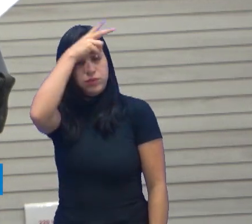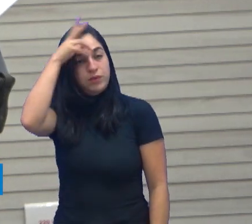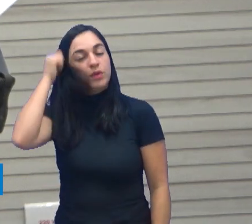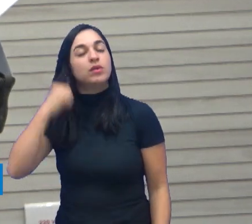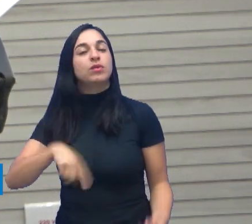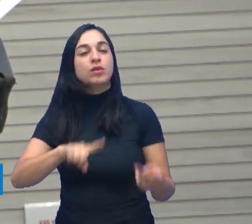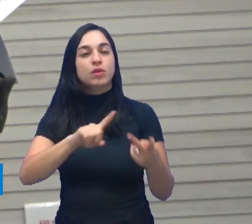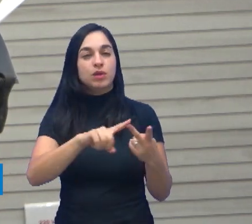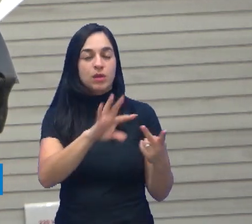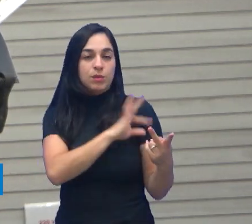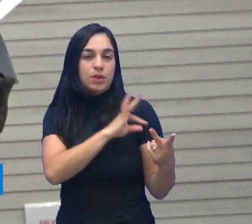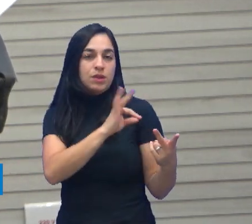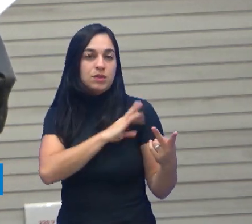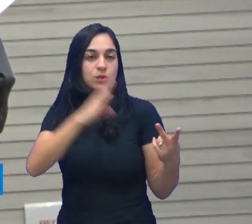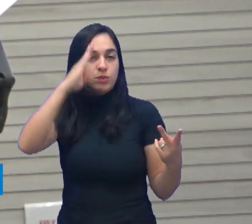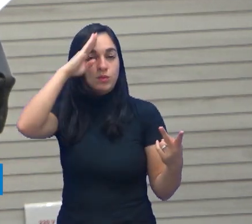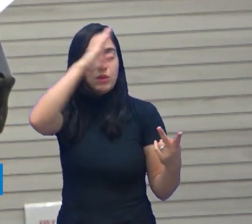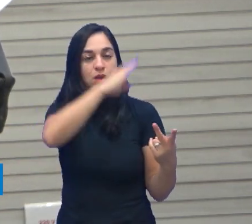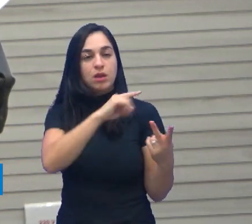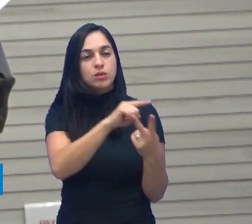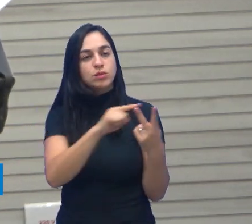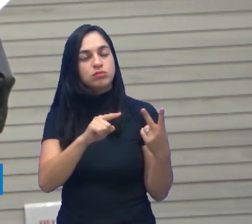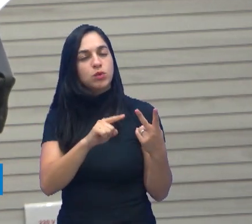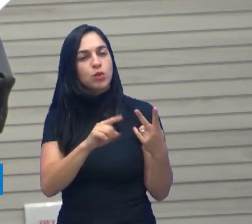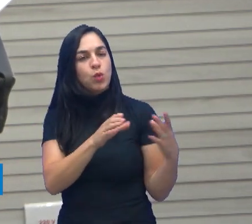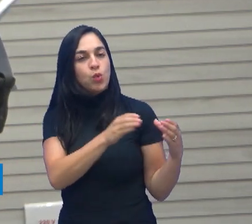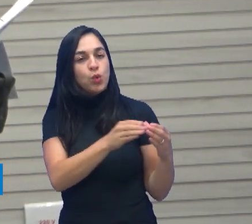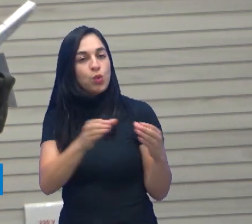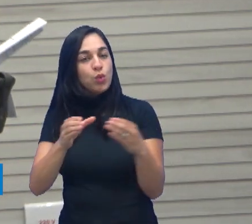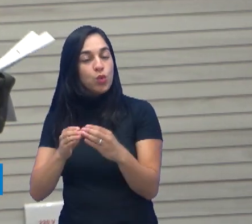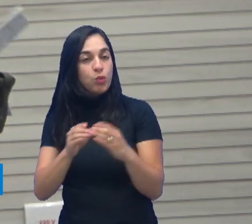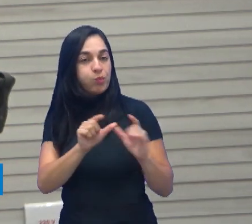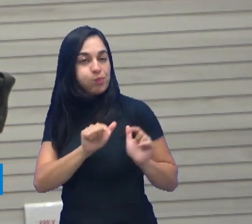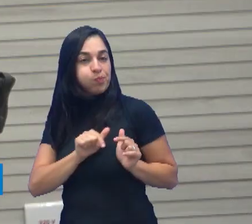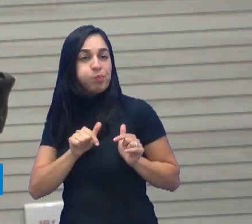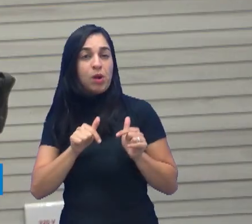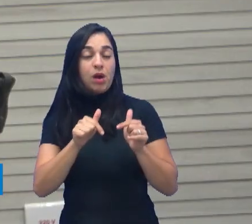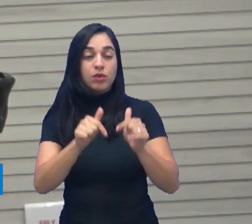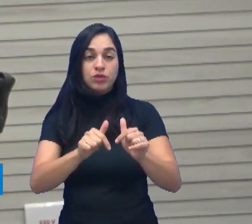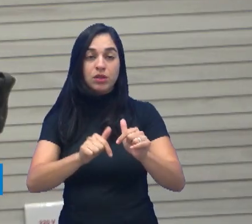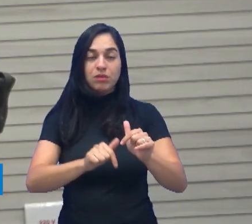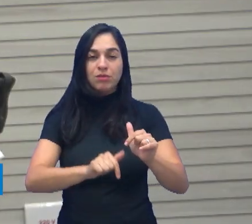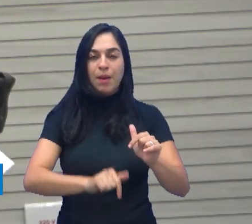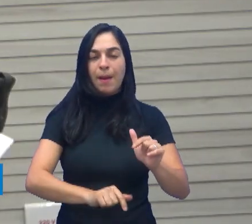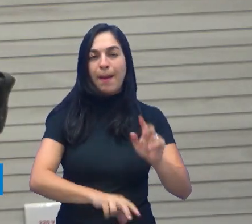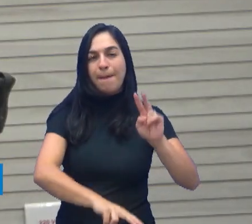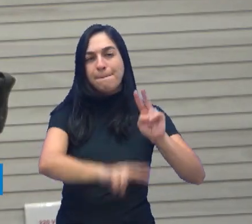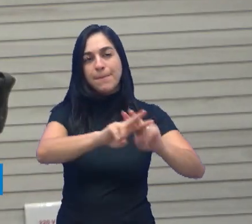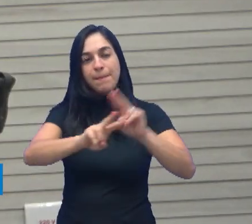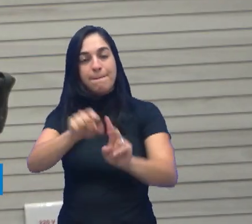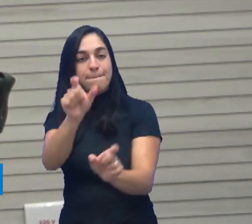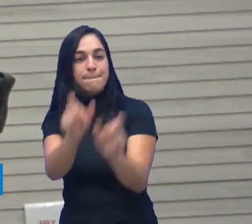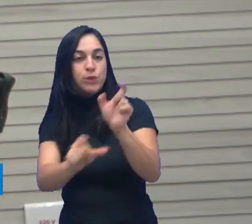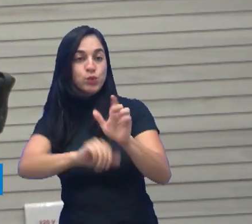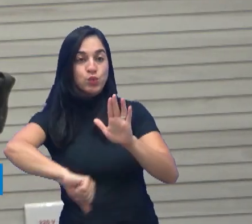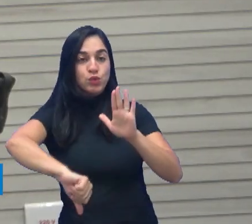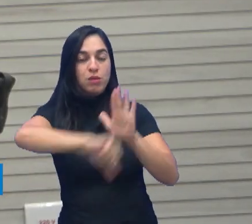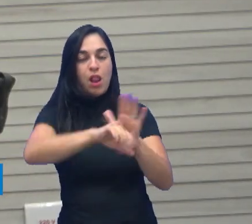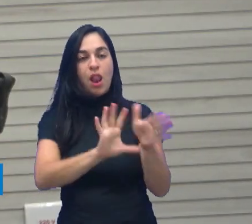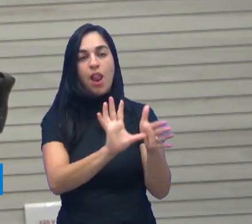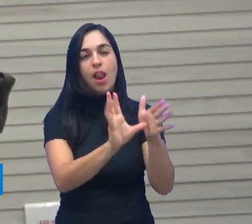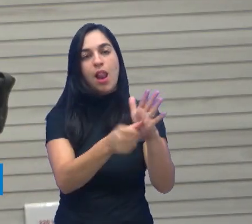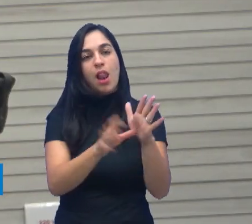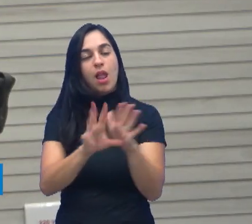BPMI, na prisão de criminosos envolvendo furtos na Zona Sul de São José dos Campos.